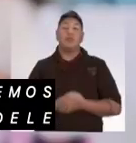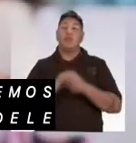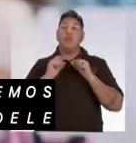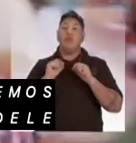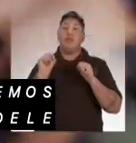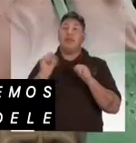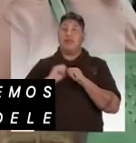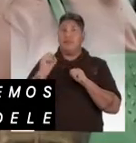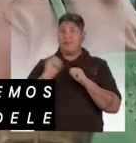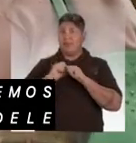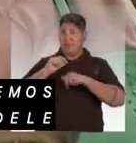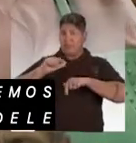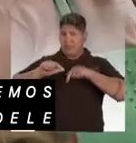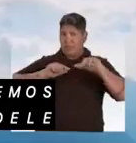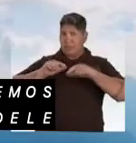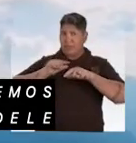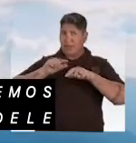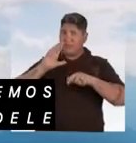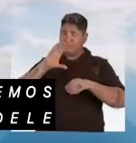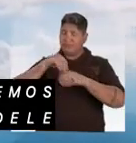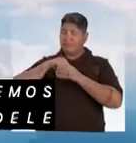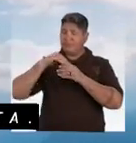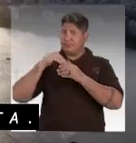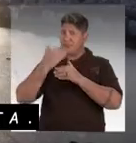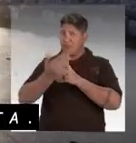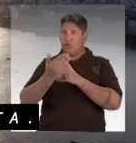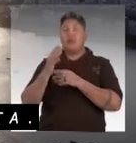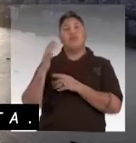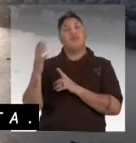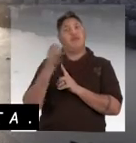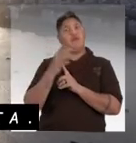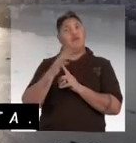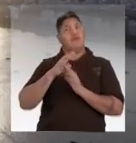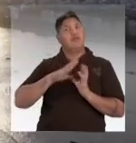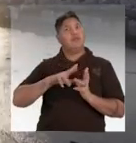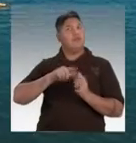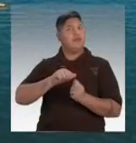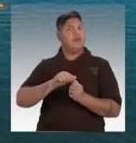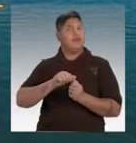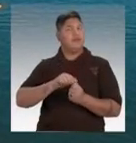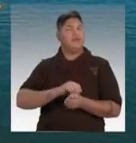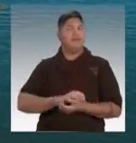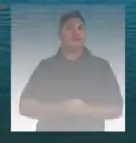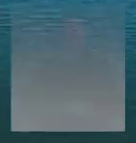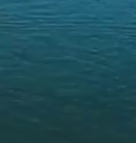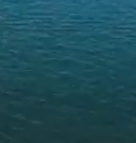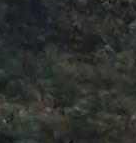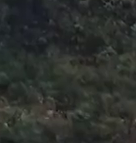O que fazemos no trabalho e fora dele influencia o planeta.